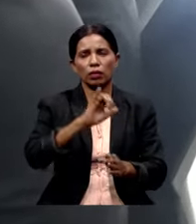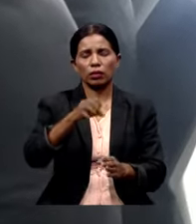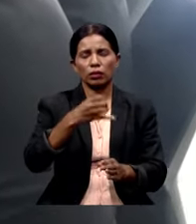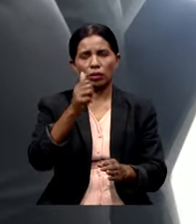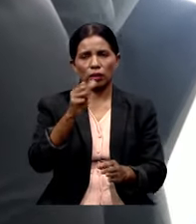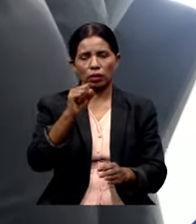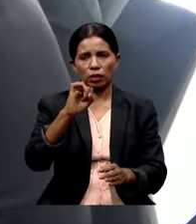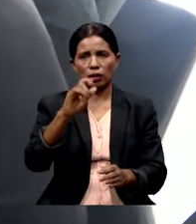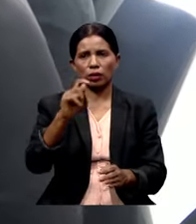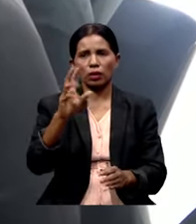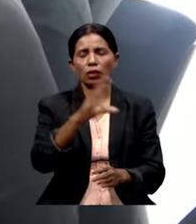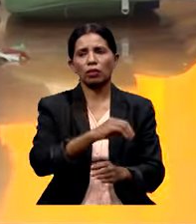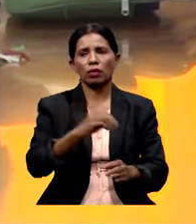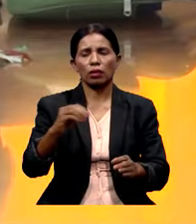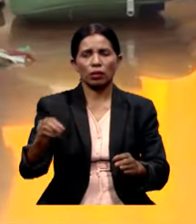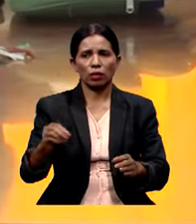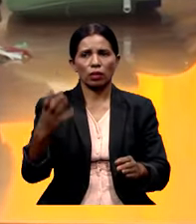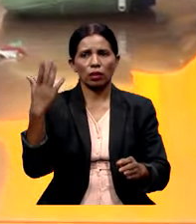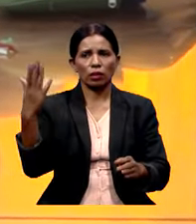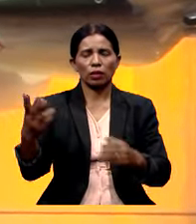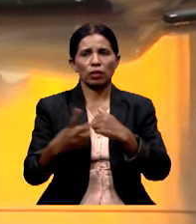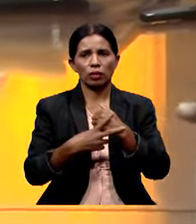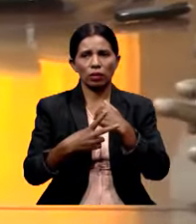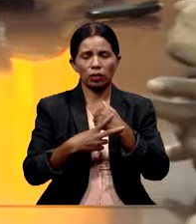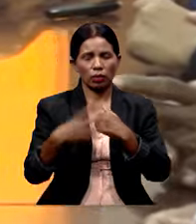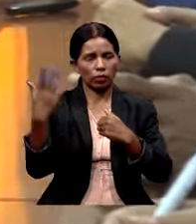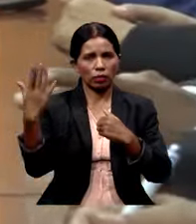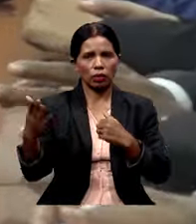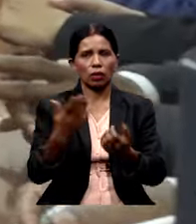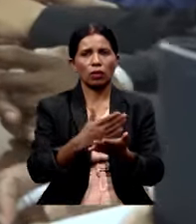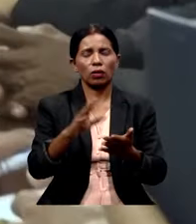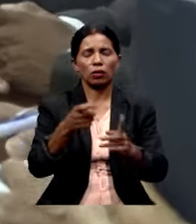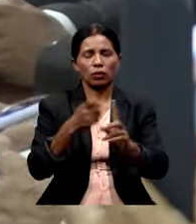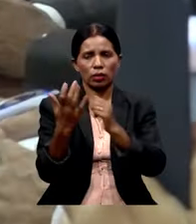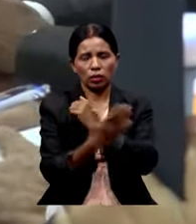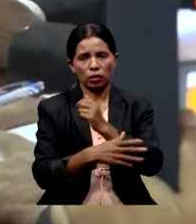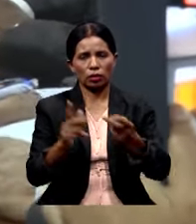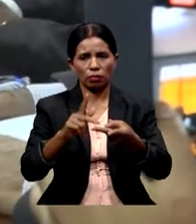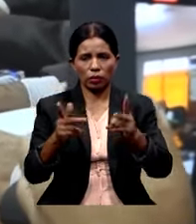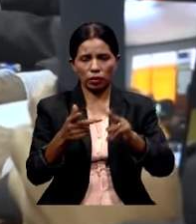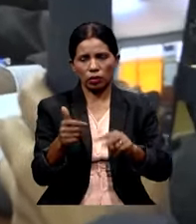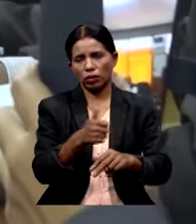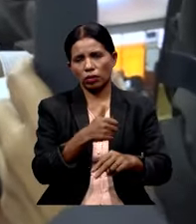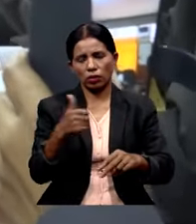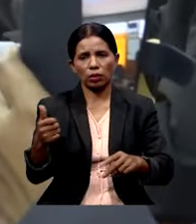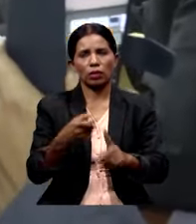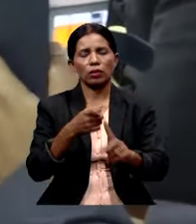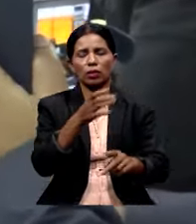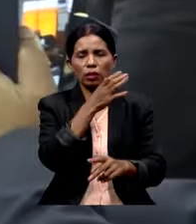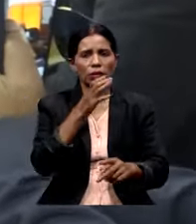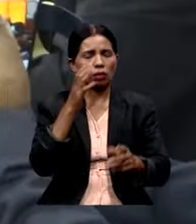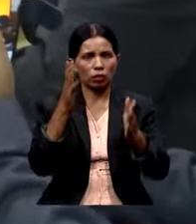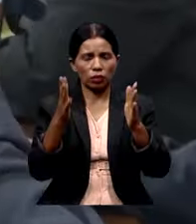Paizo Hateten, estoque produção nebe rai e armazém refere só sa rocinação parceiro sira, no moço se agricultura sira